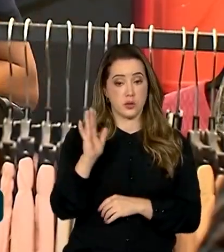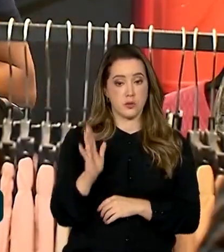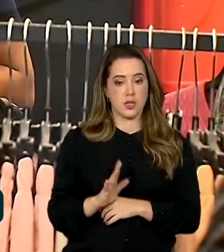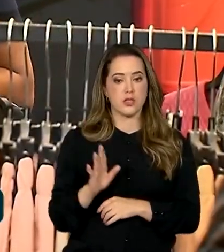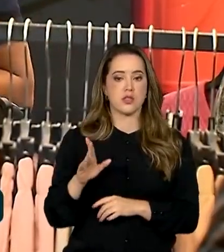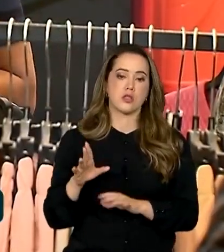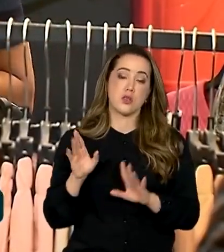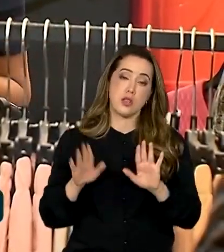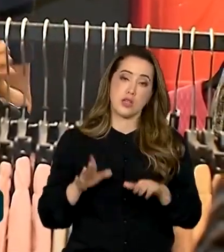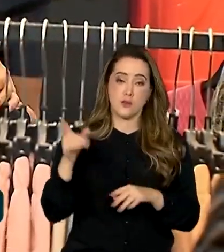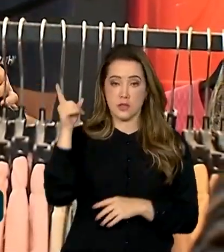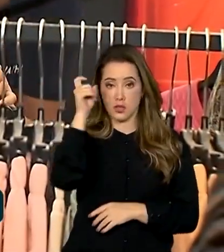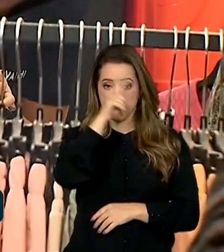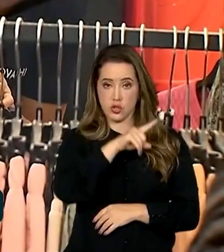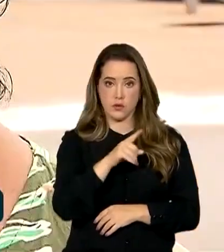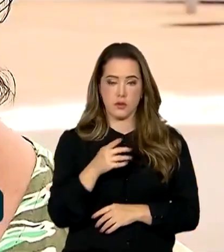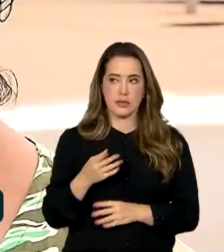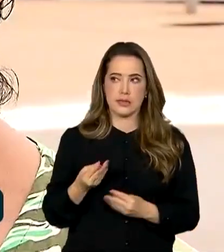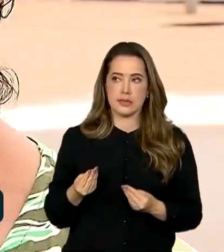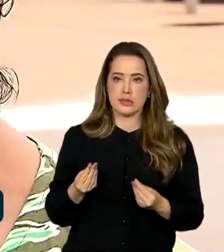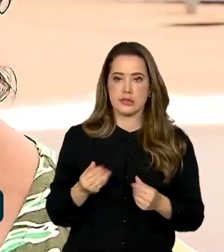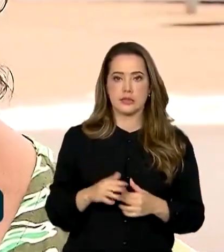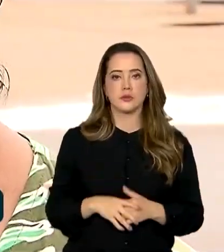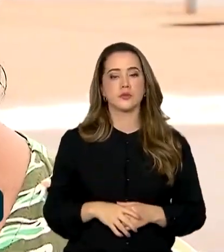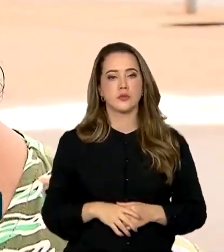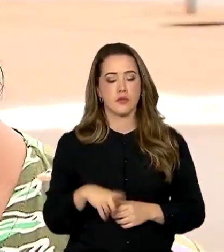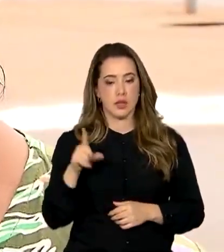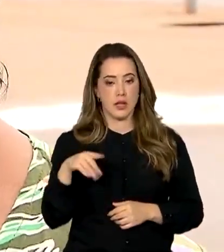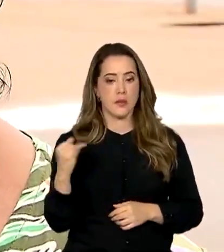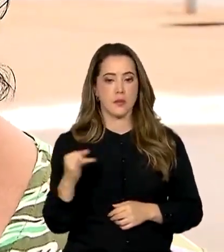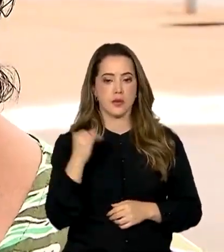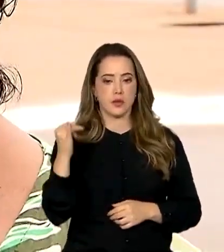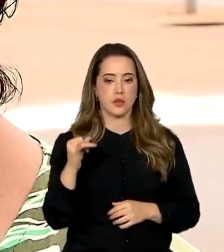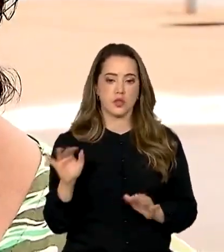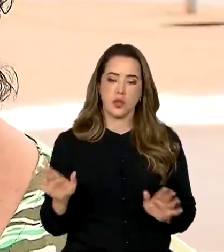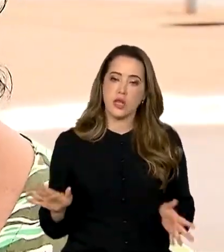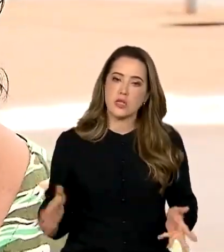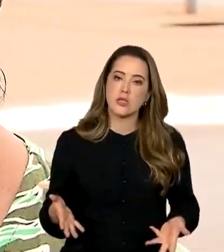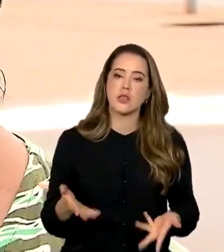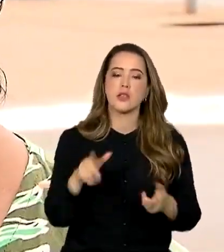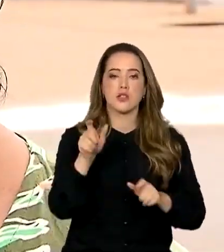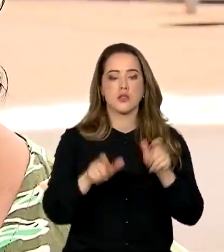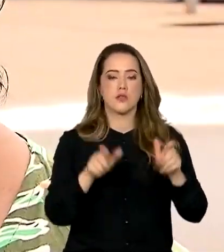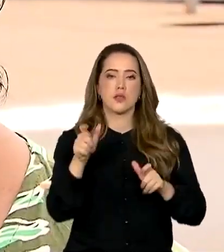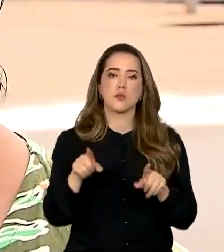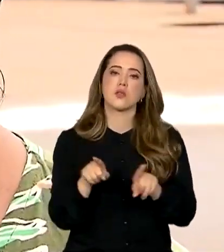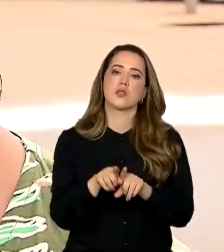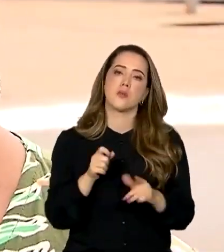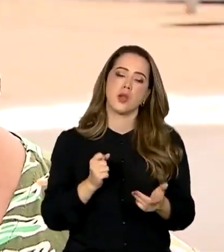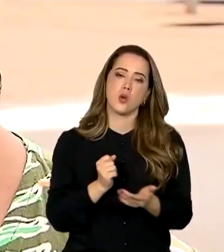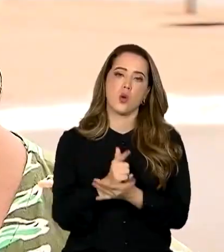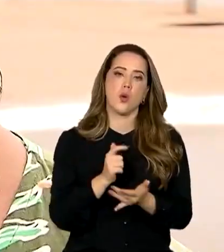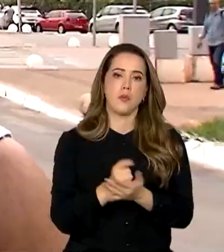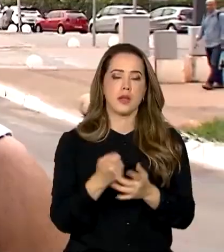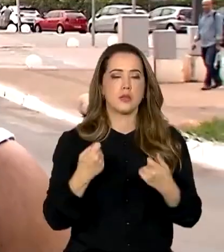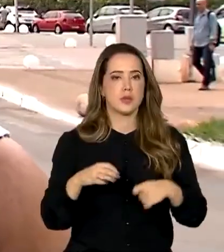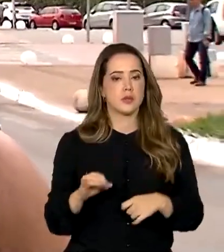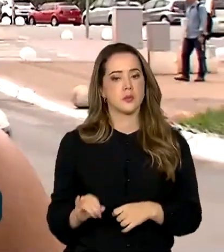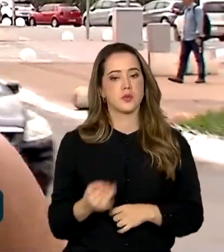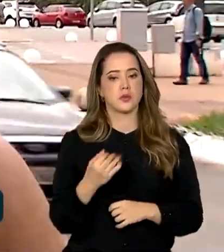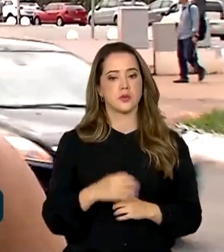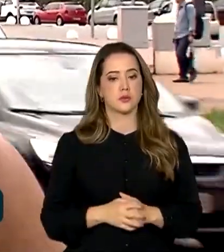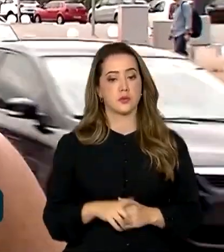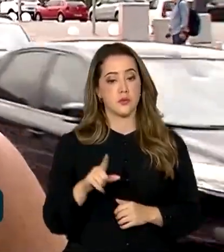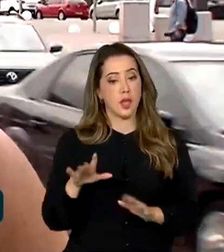e é até difícil de resistir. Vale a pena. Eu incentivo as pessoas e também tem que aproveitar. É